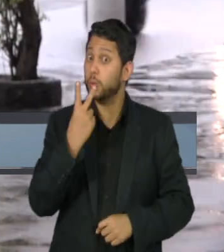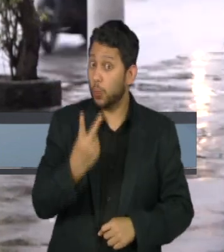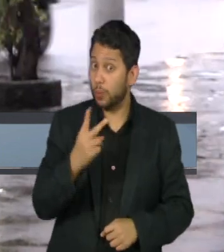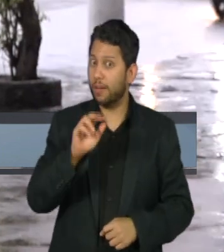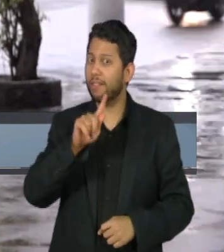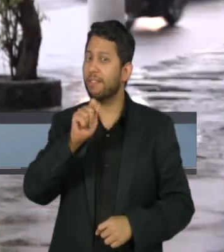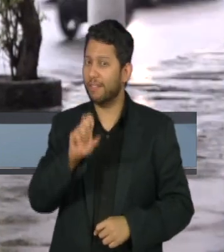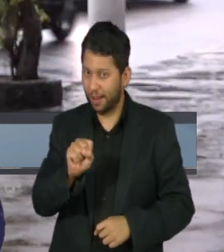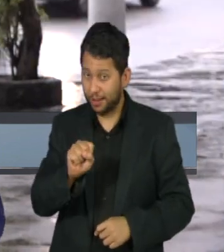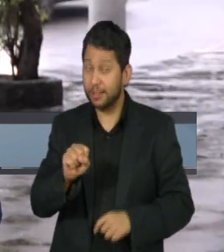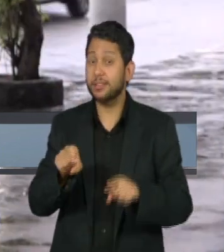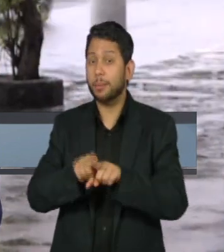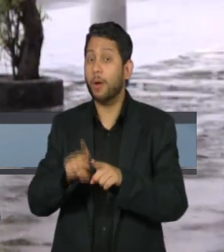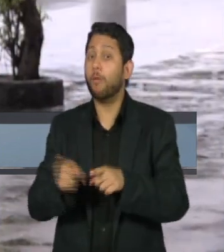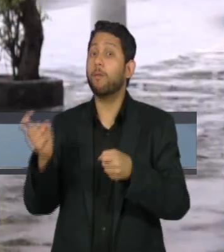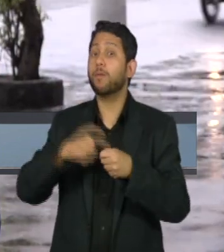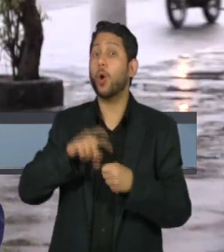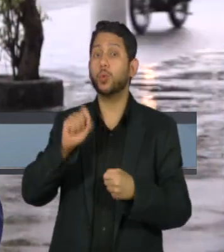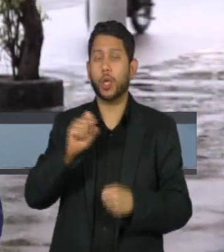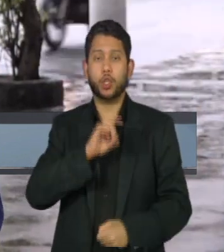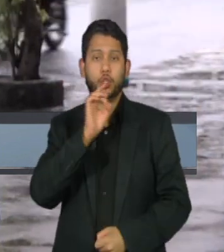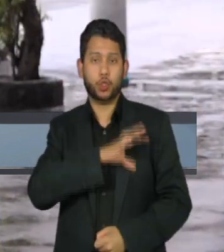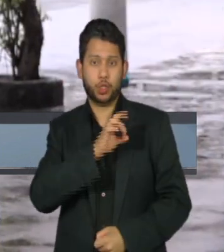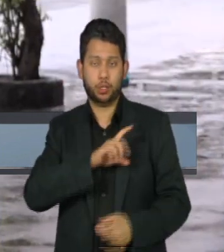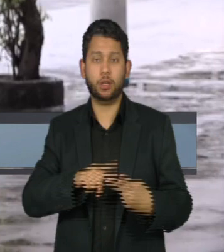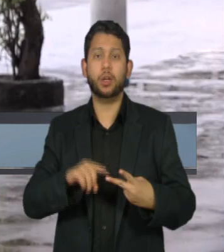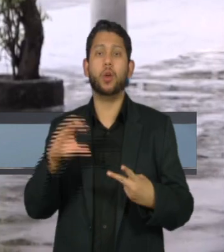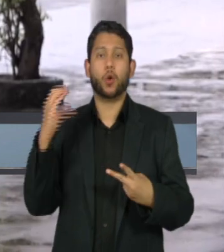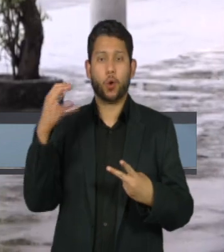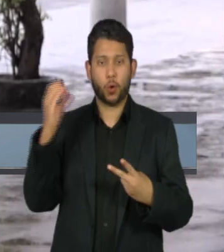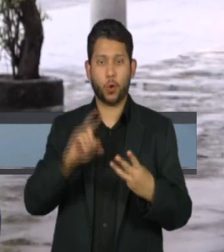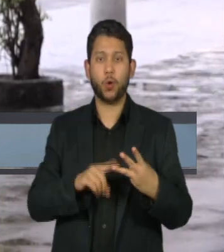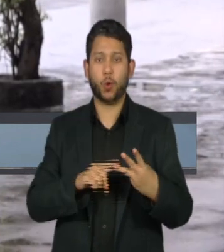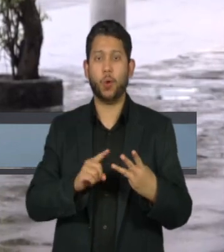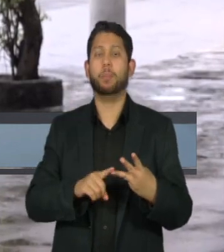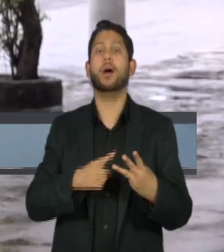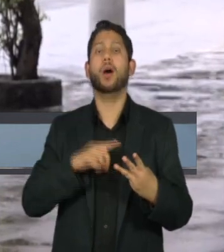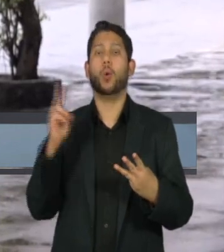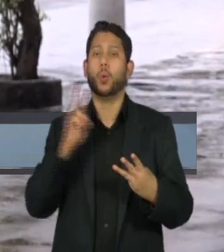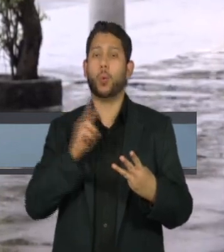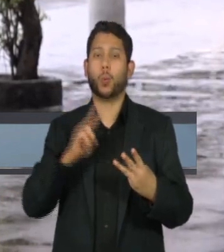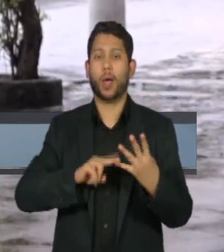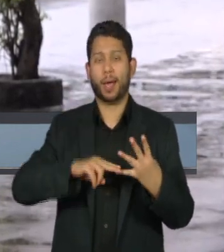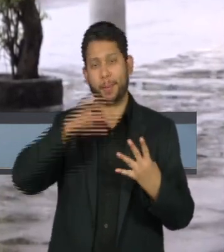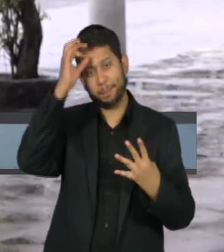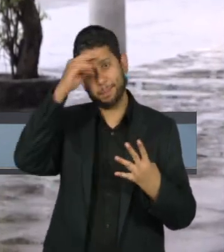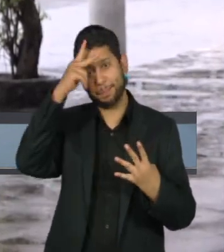a chance pela repescagem: Chile, Colômbia, Uruguai e Peru. Mais